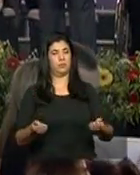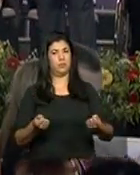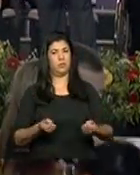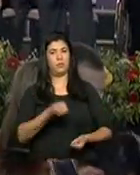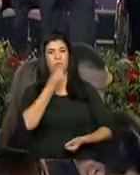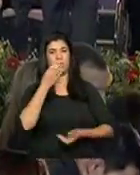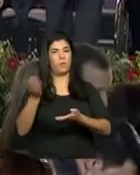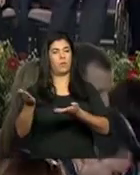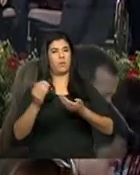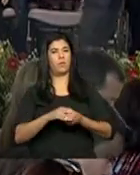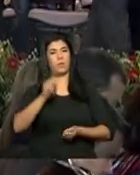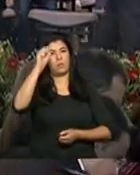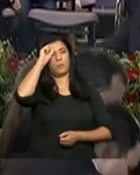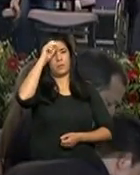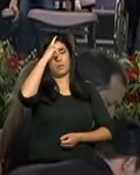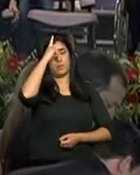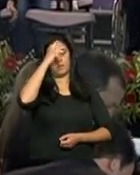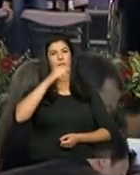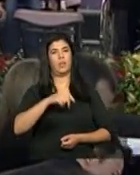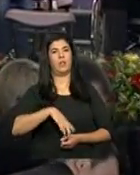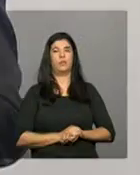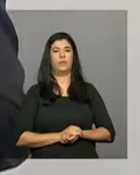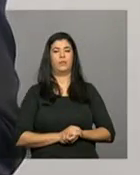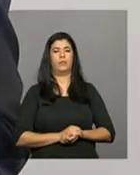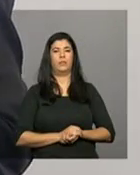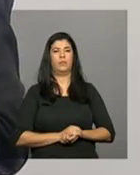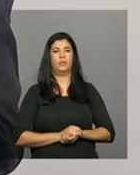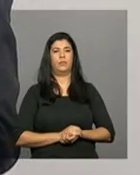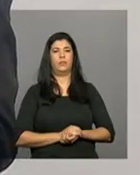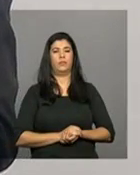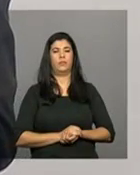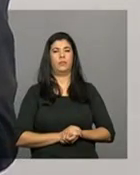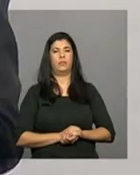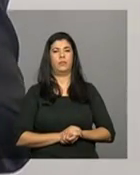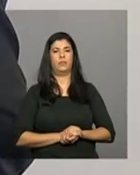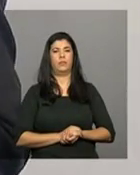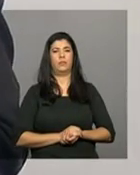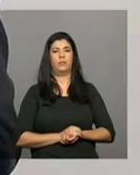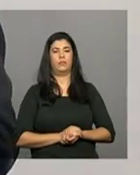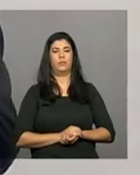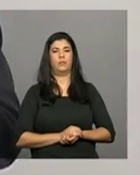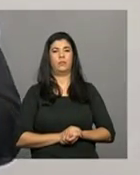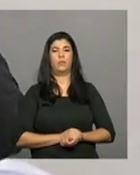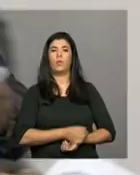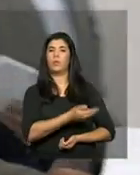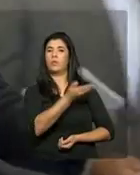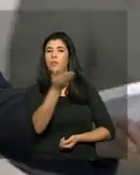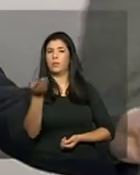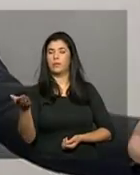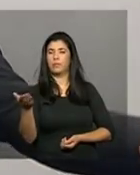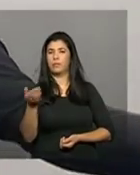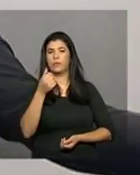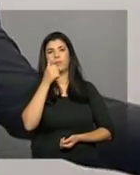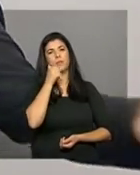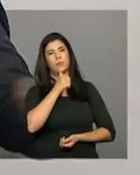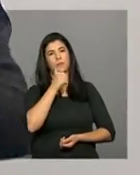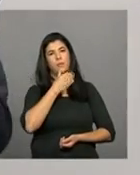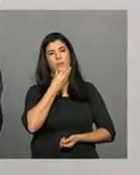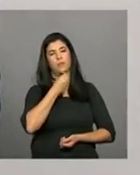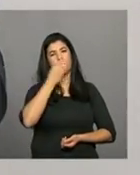boas-vindas do prefeito de Campo Grande, Gilmar Olarte. Quero dizer a todos, senhores e senhoras, à